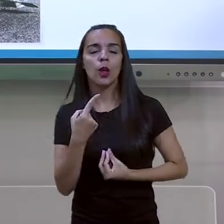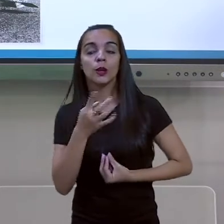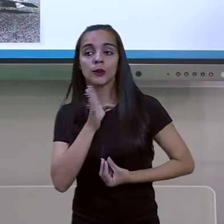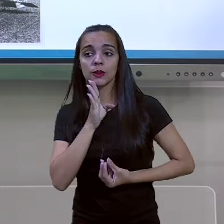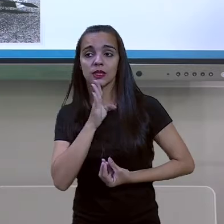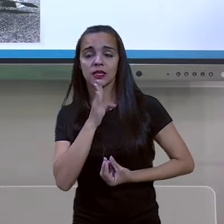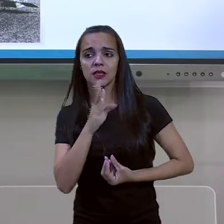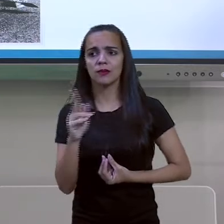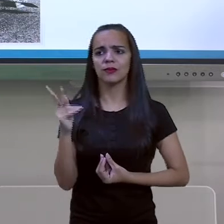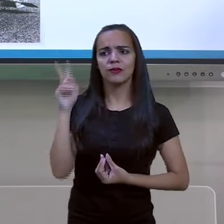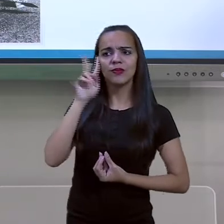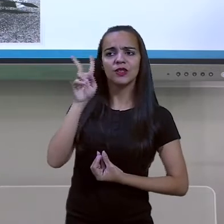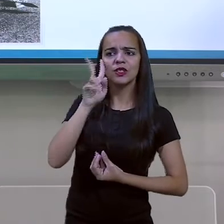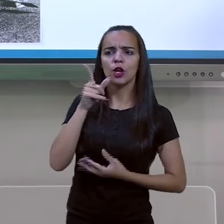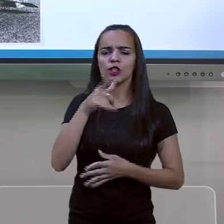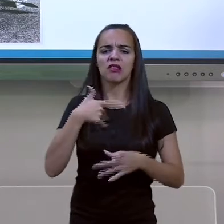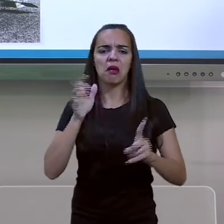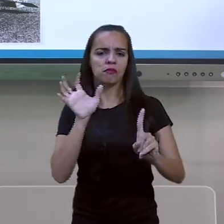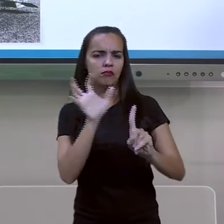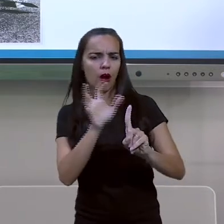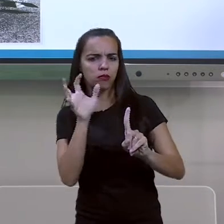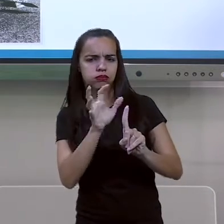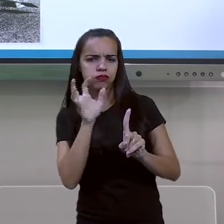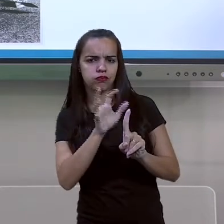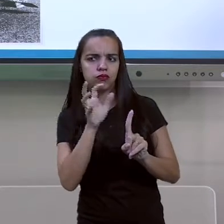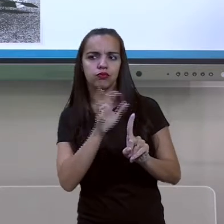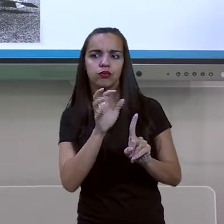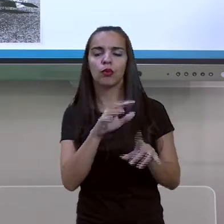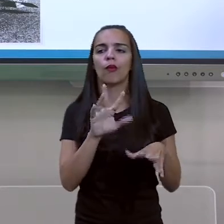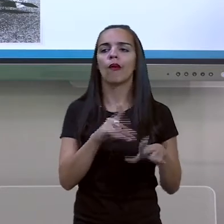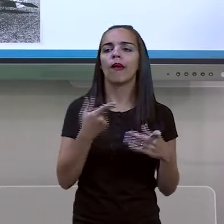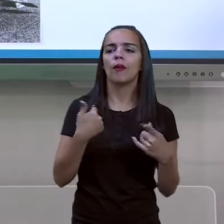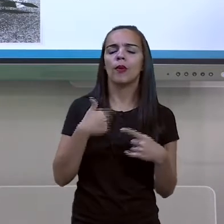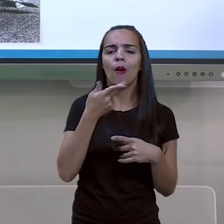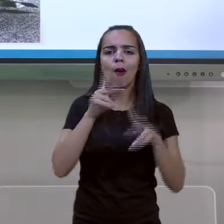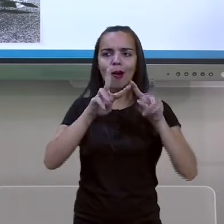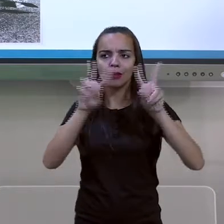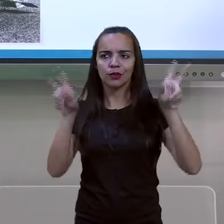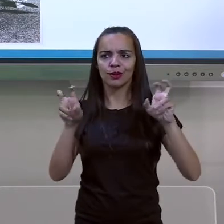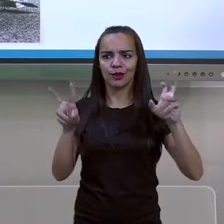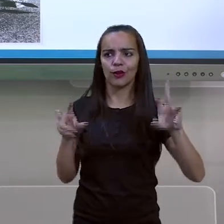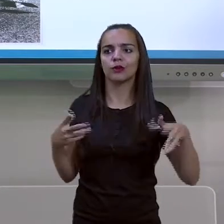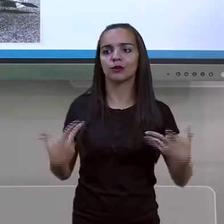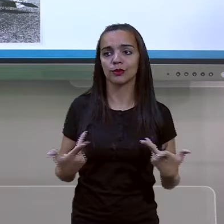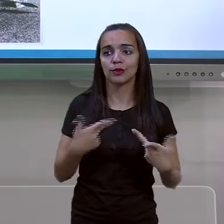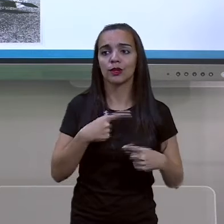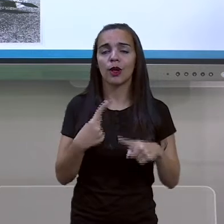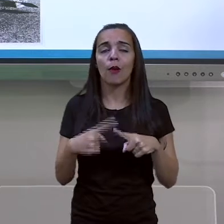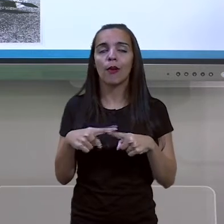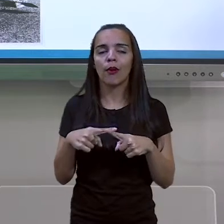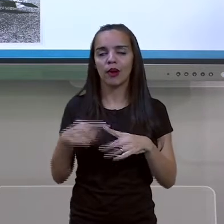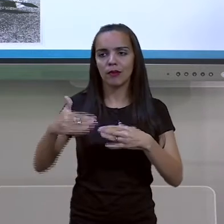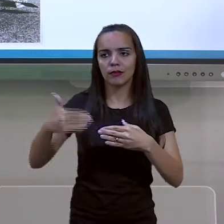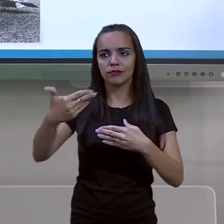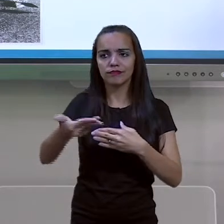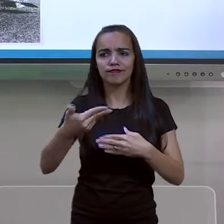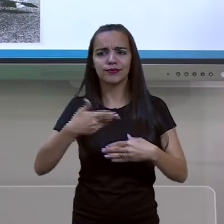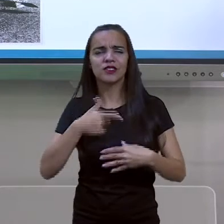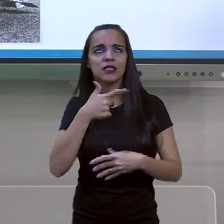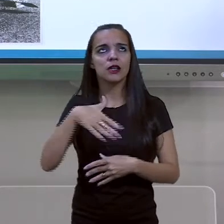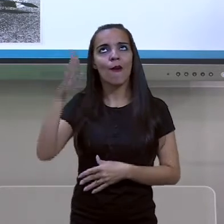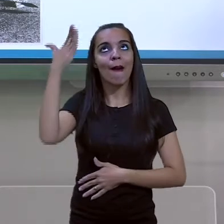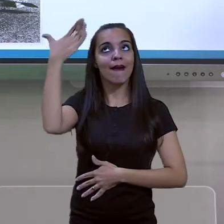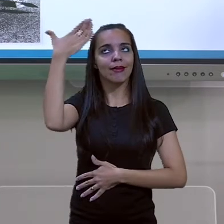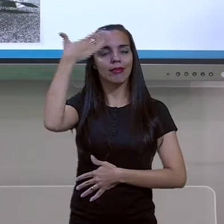eu posso influenciar muito o meu futuro. Porque a partir do momento que eu